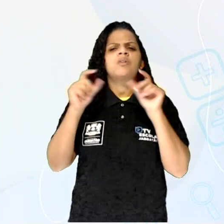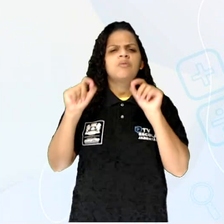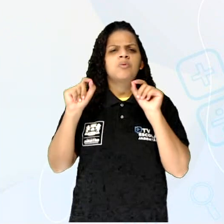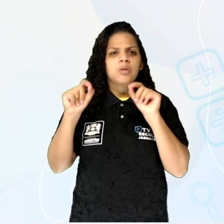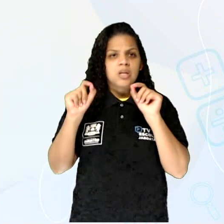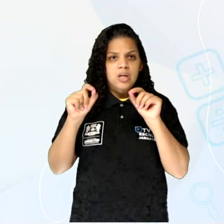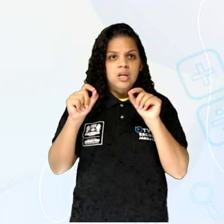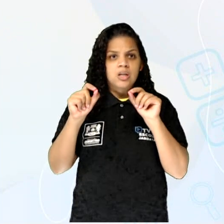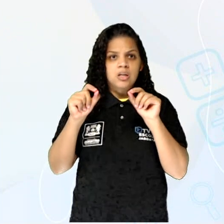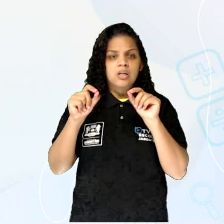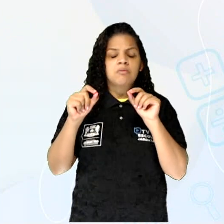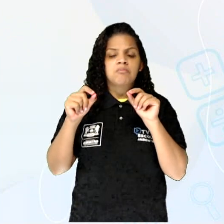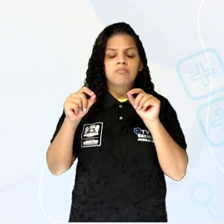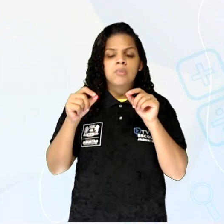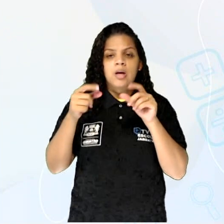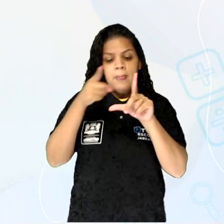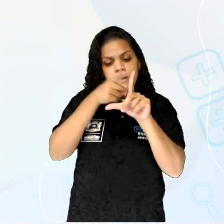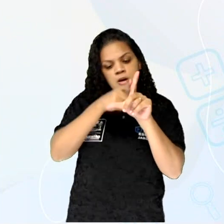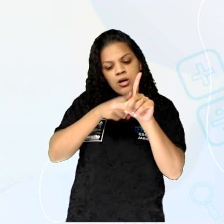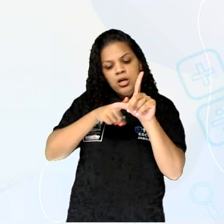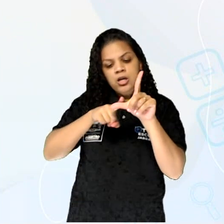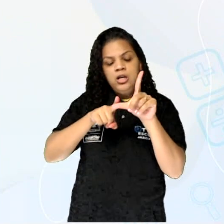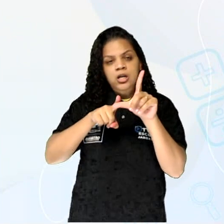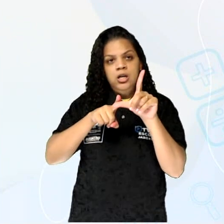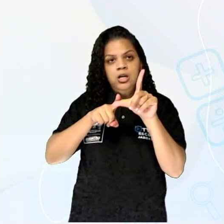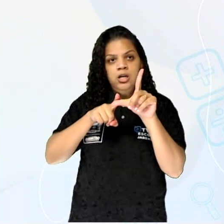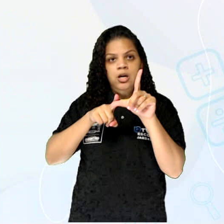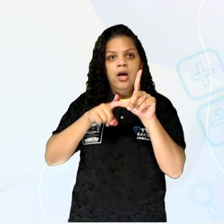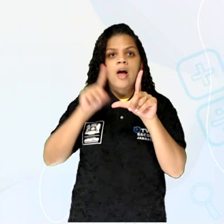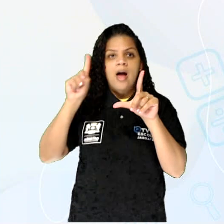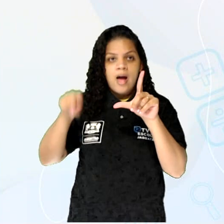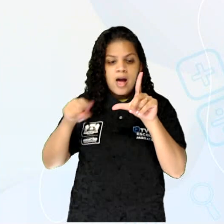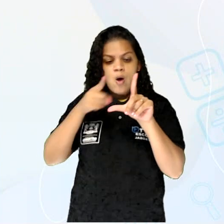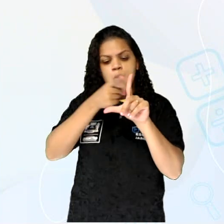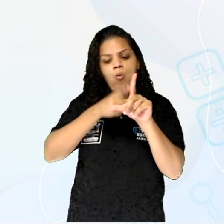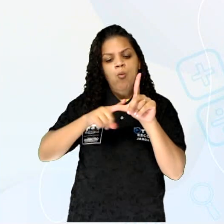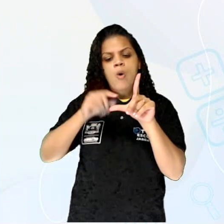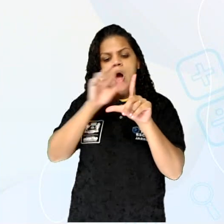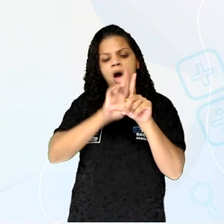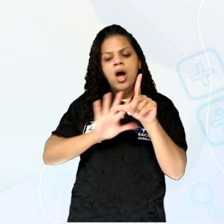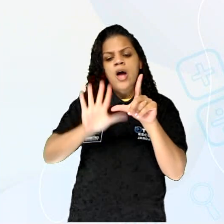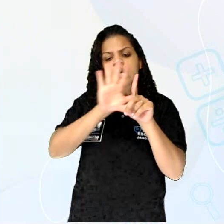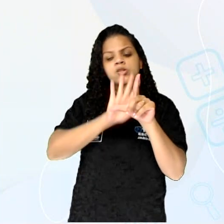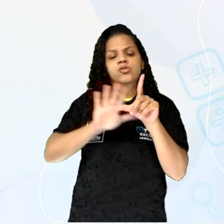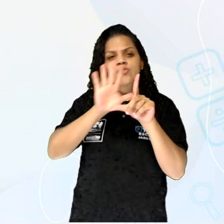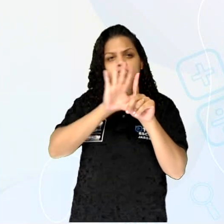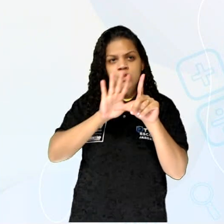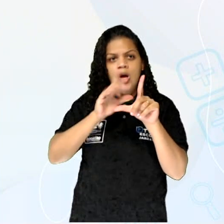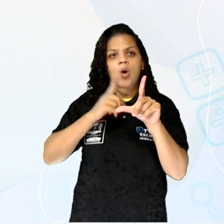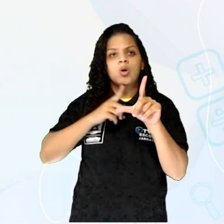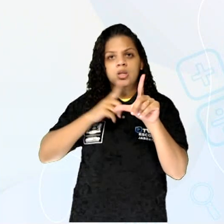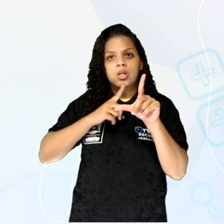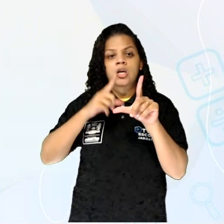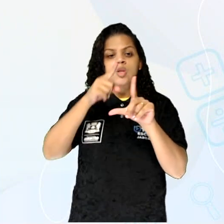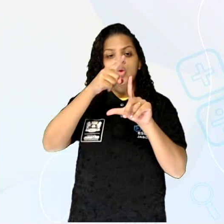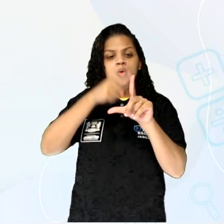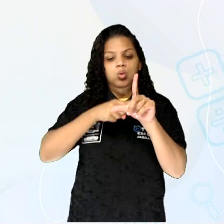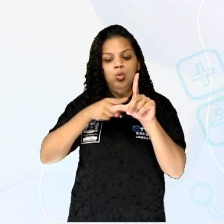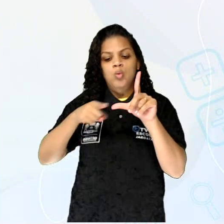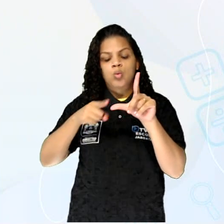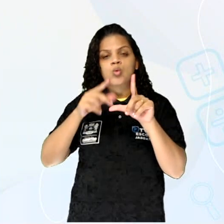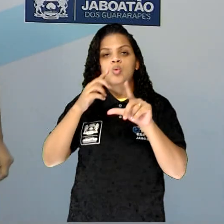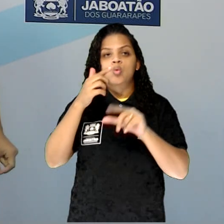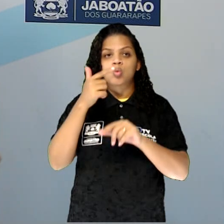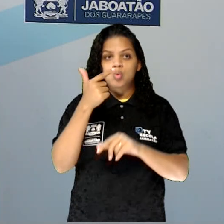e de abertura portanto ângulo é uma região limitada por duas semirretas de mesma